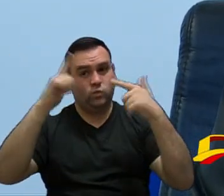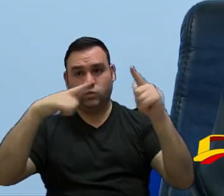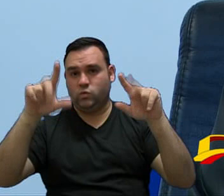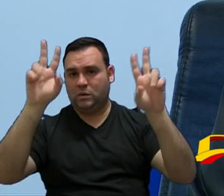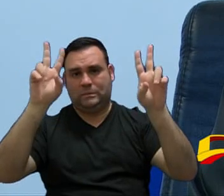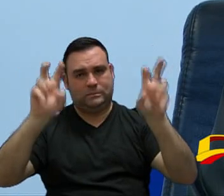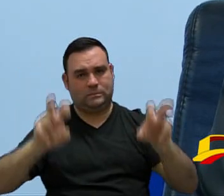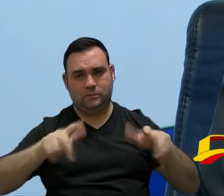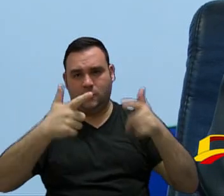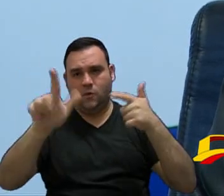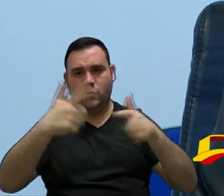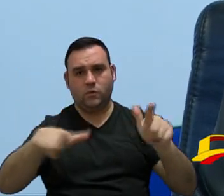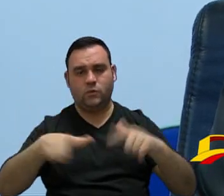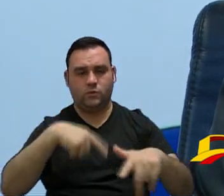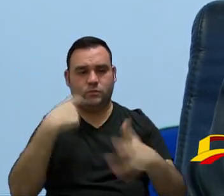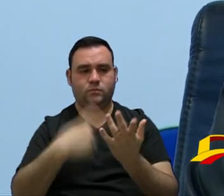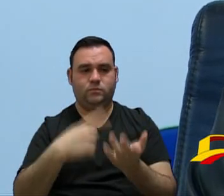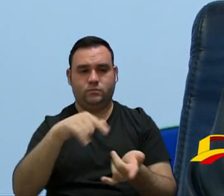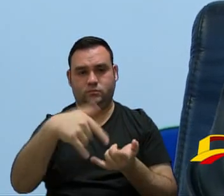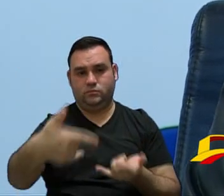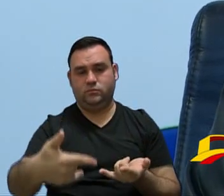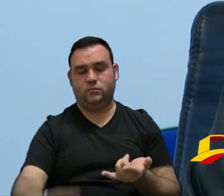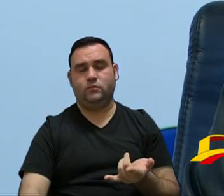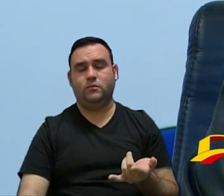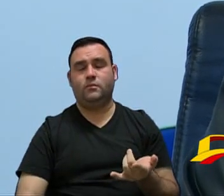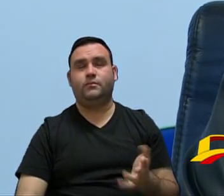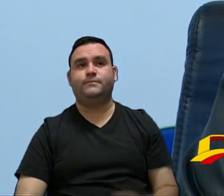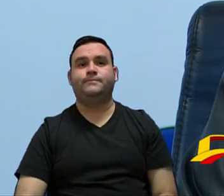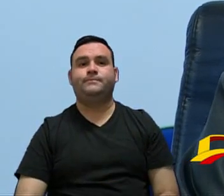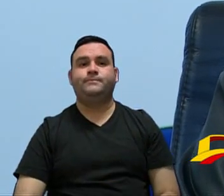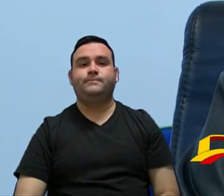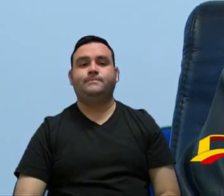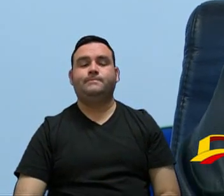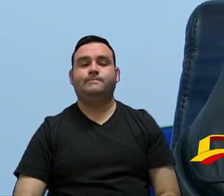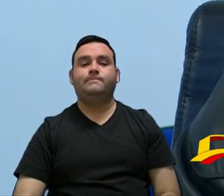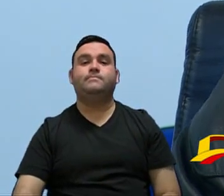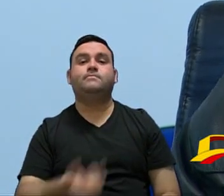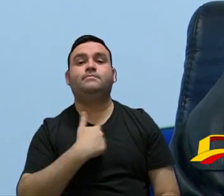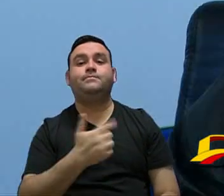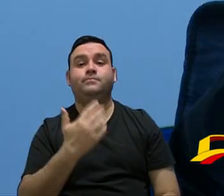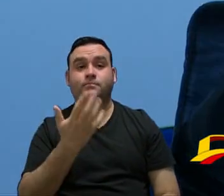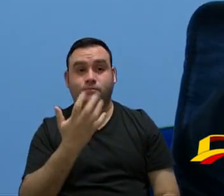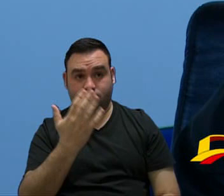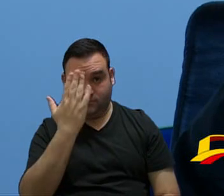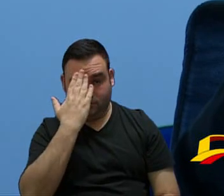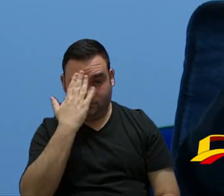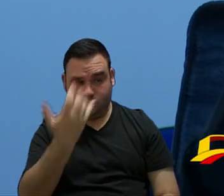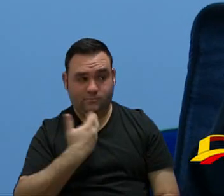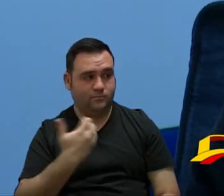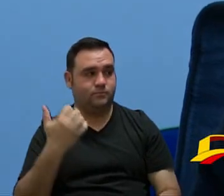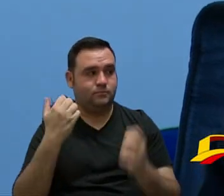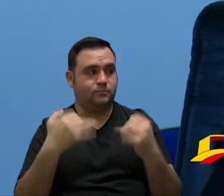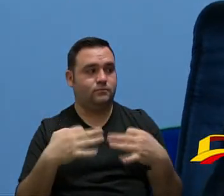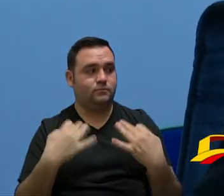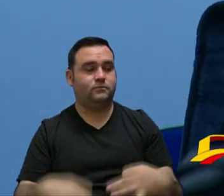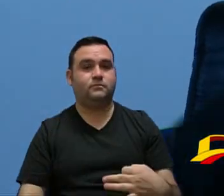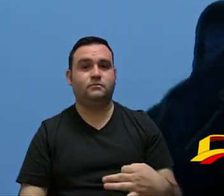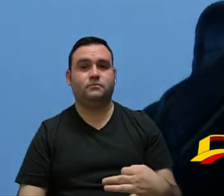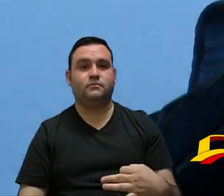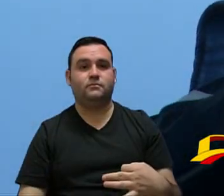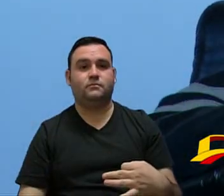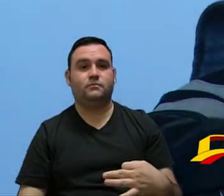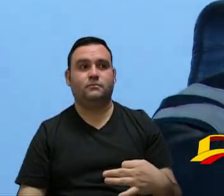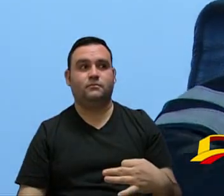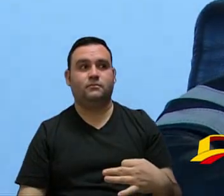outras são outras outras contratações né mas eu queria só entender e opa eu